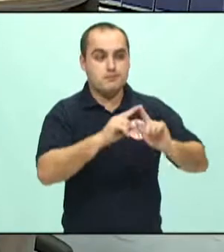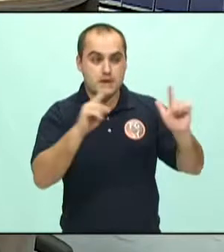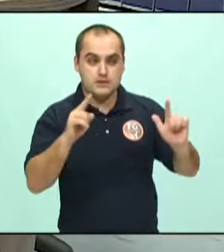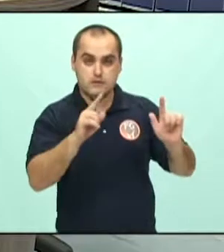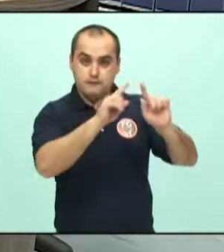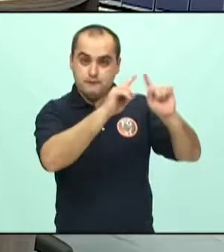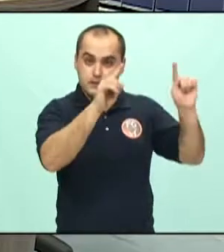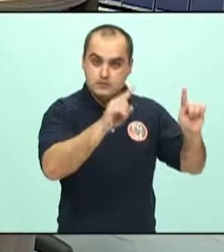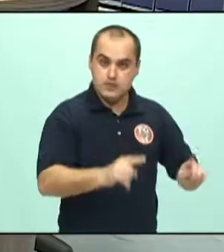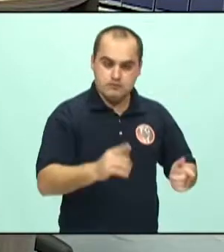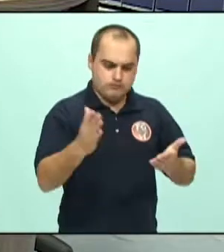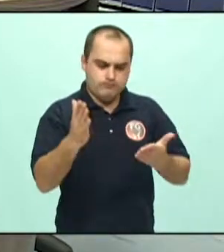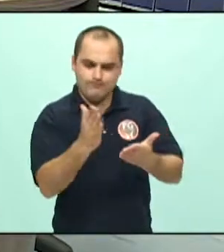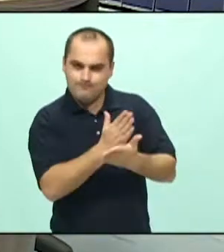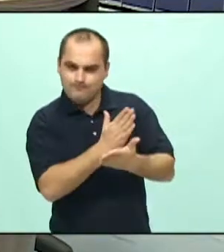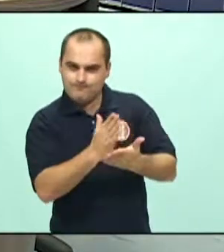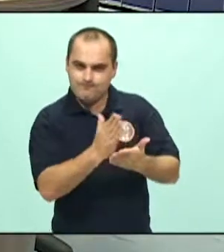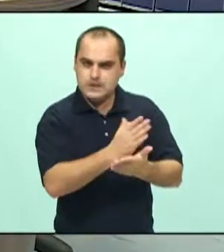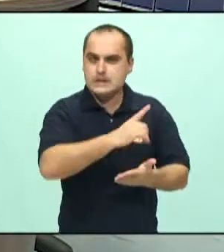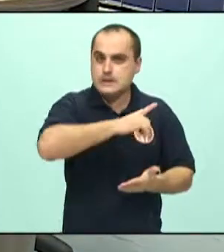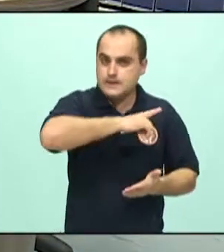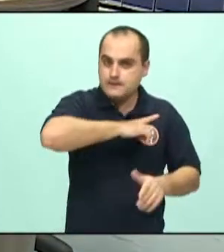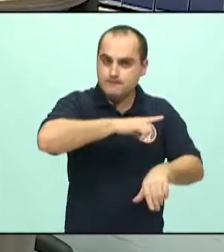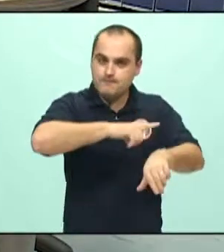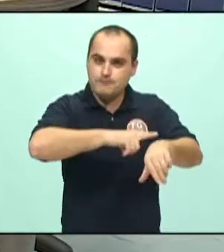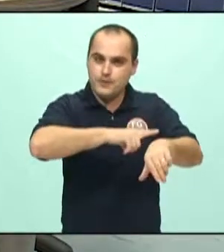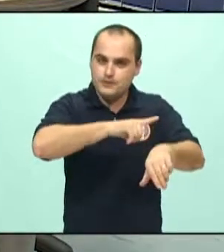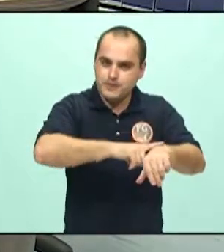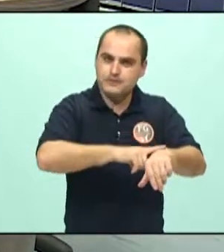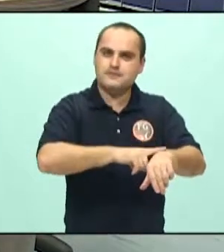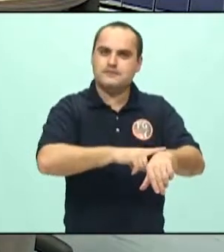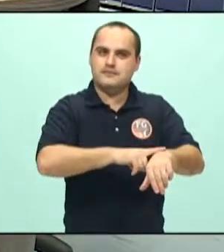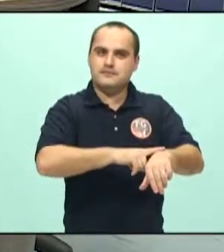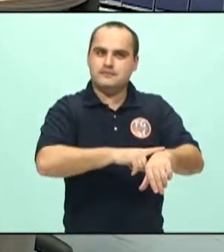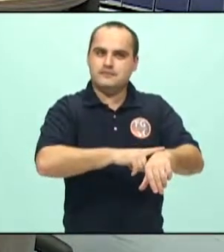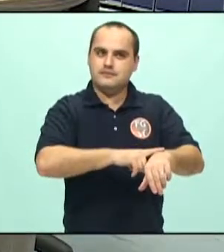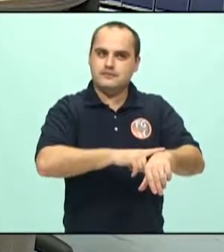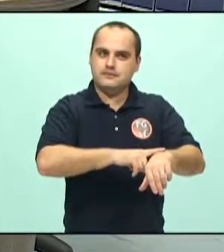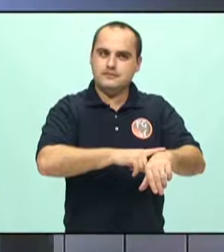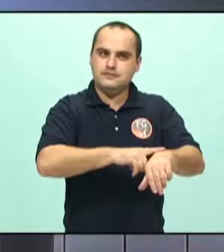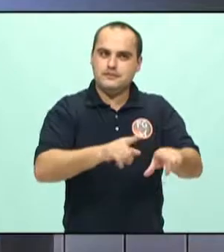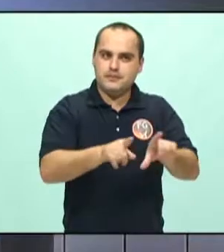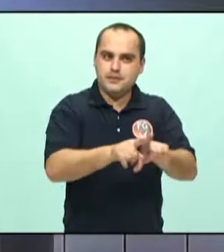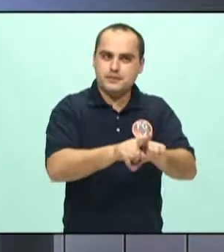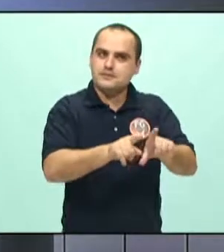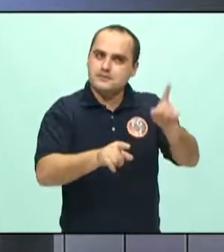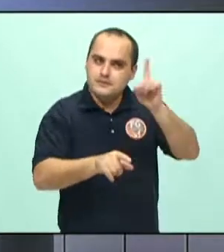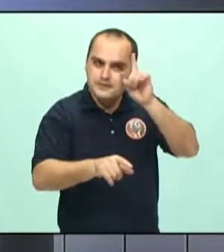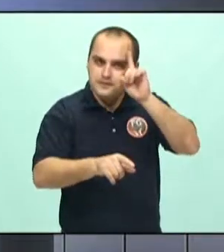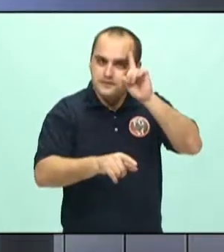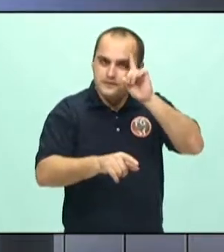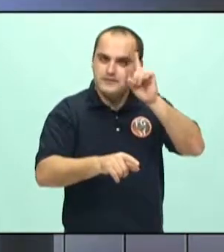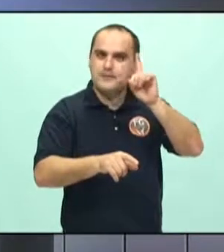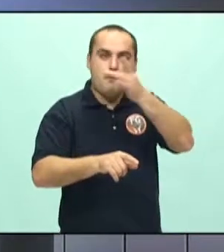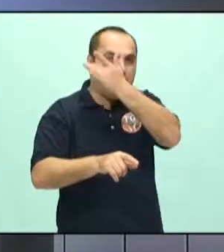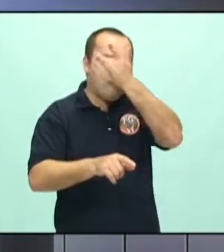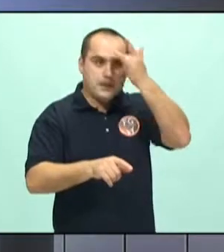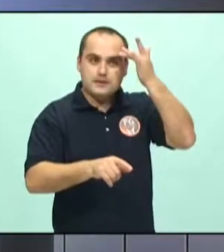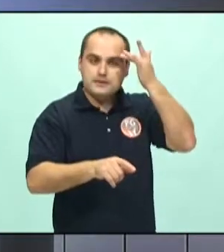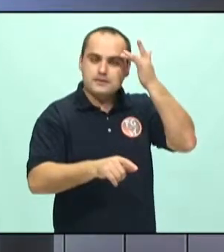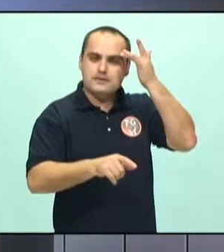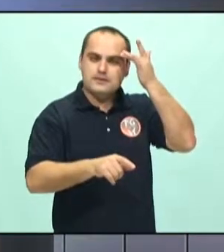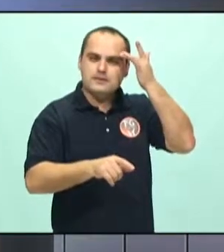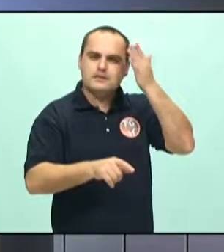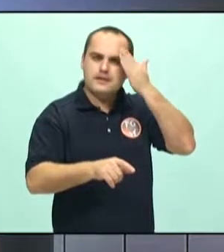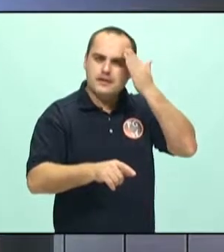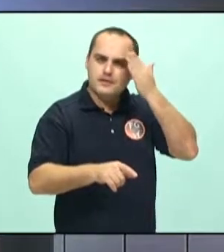trabalhadores dividiram muitos momentos, né, no dia a dia com pessoas que às vezes, como o